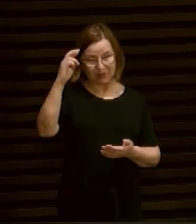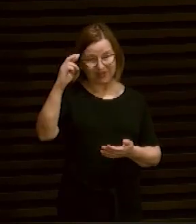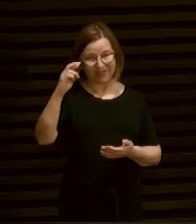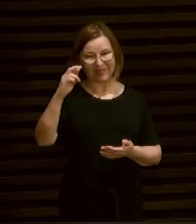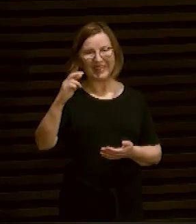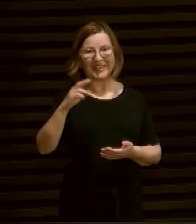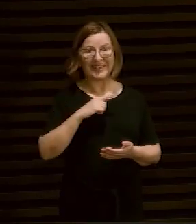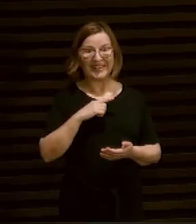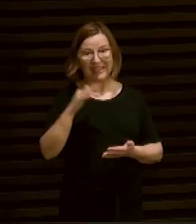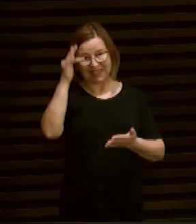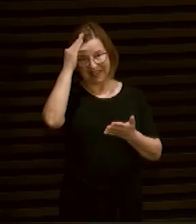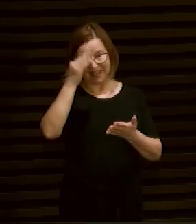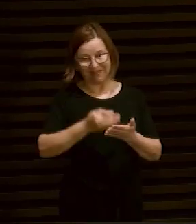fé.